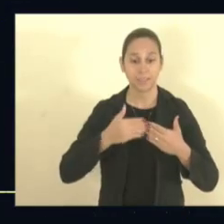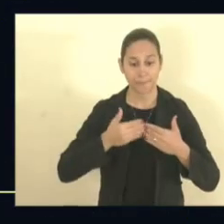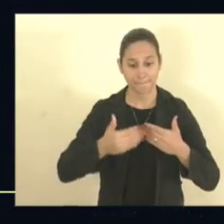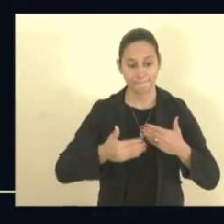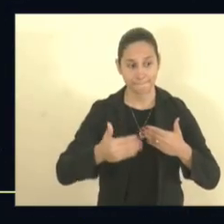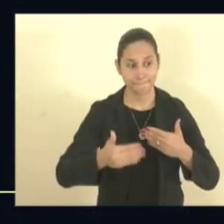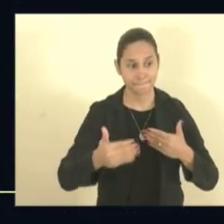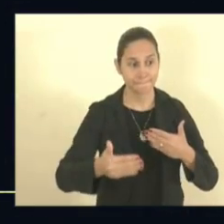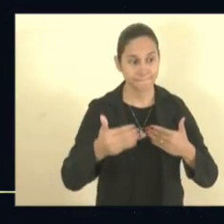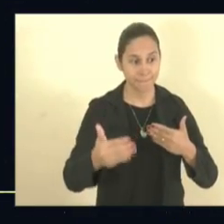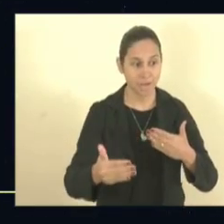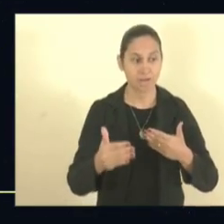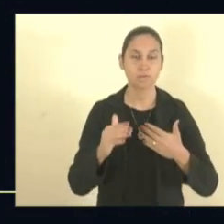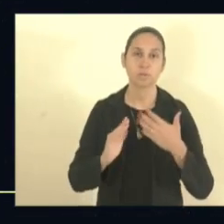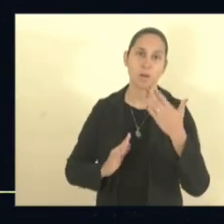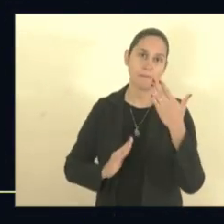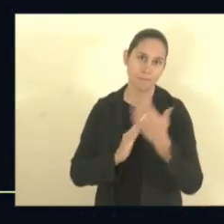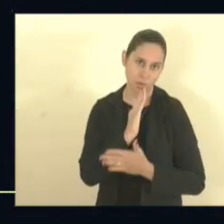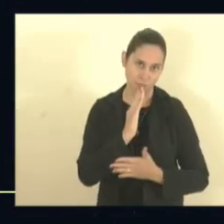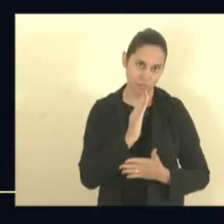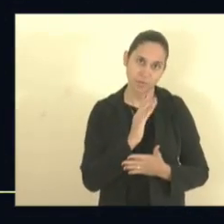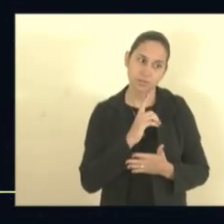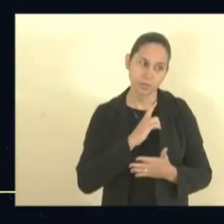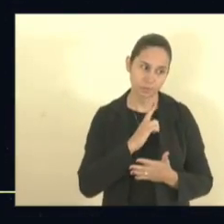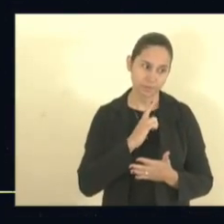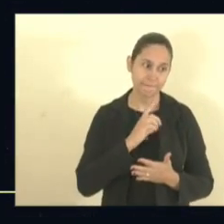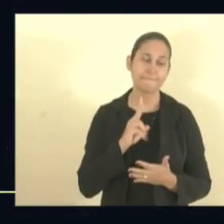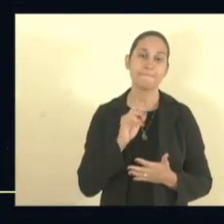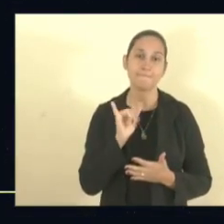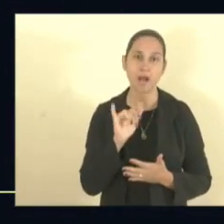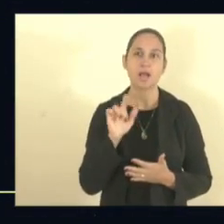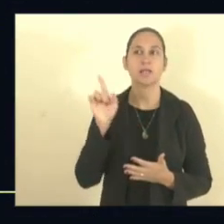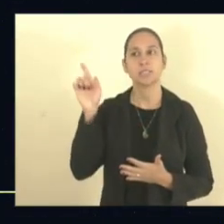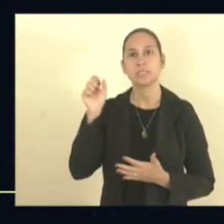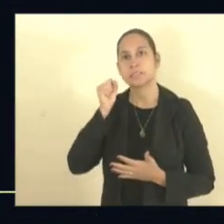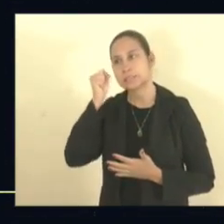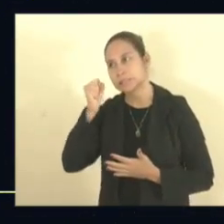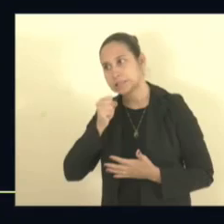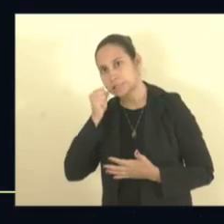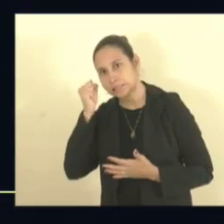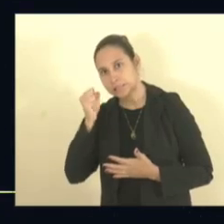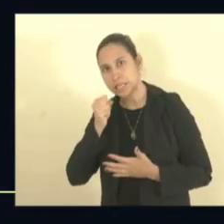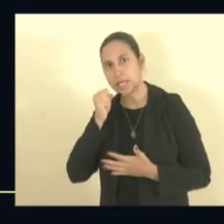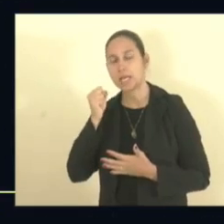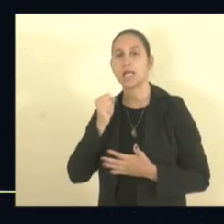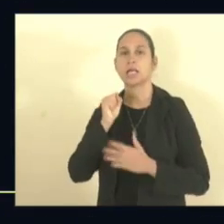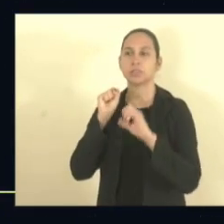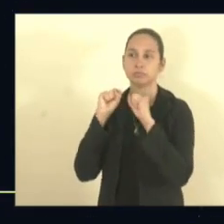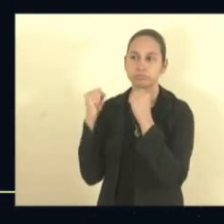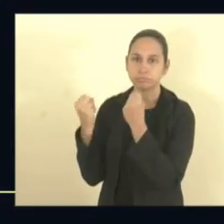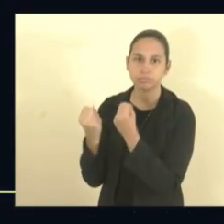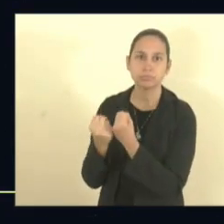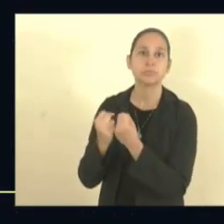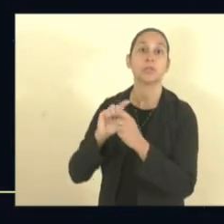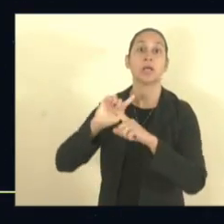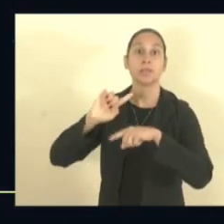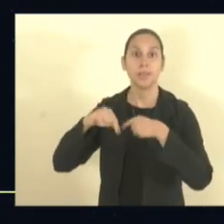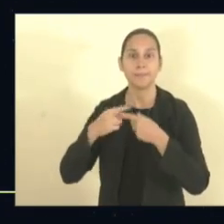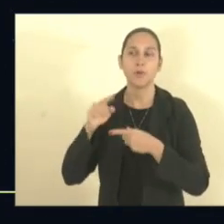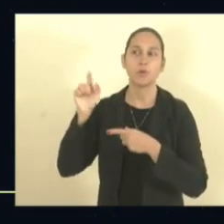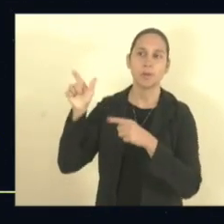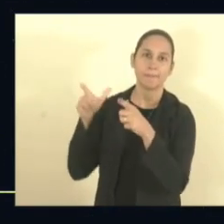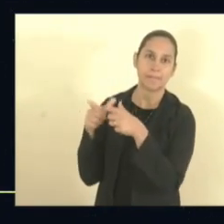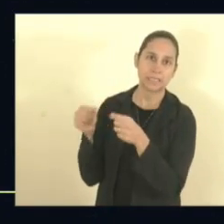a ser aprovado pela Assembleia, porque ele vai ainda para o Senado, depois é que passar por toda uma tramitação em